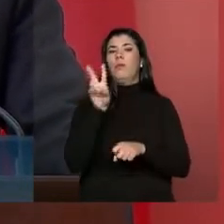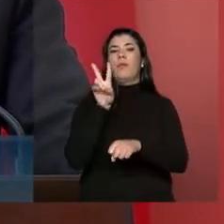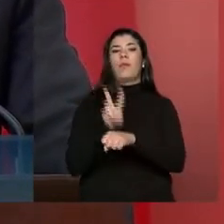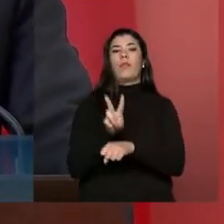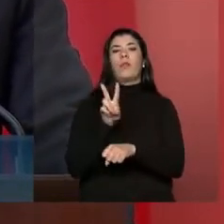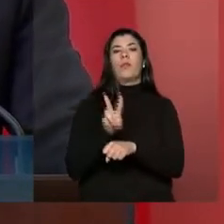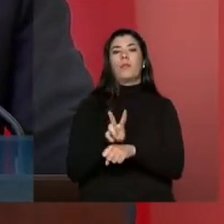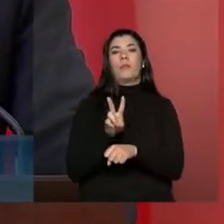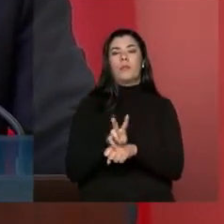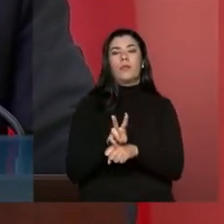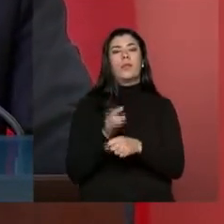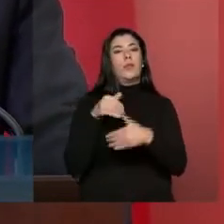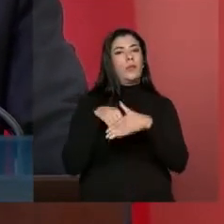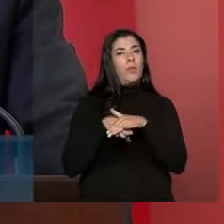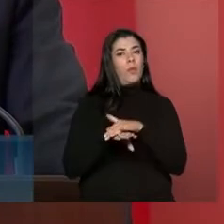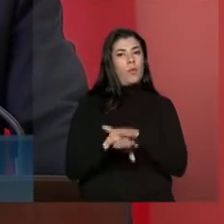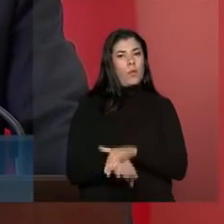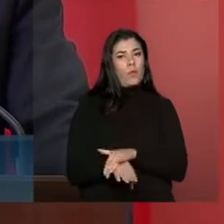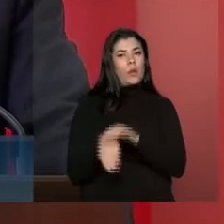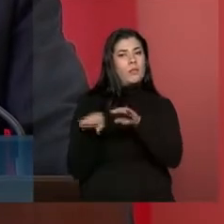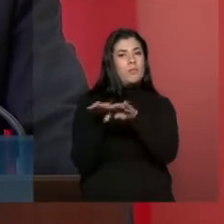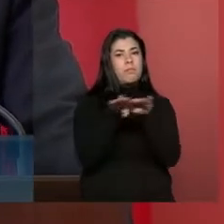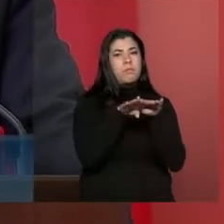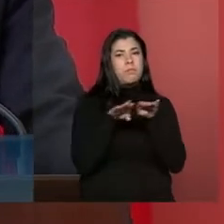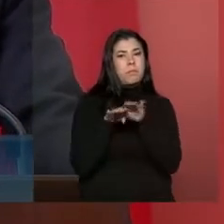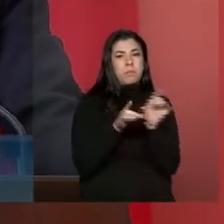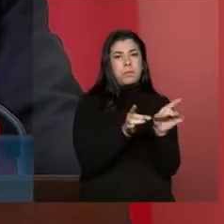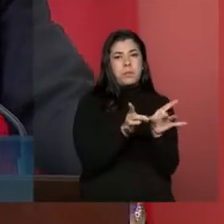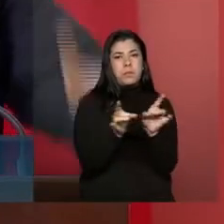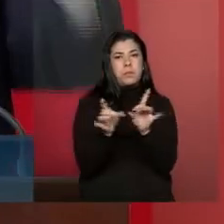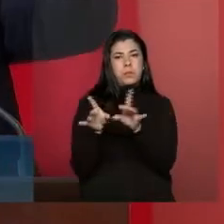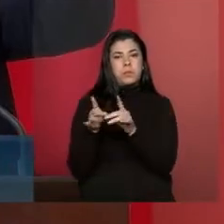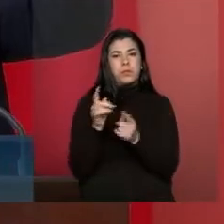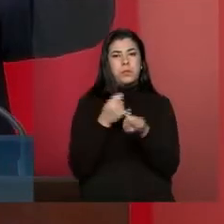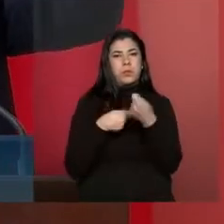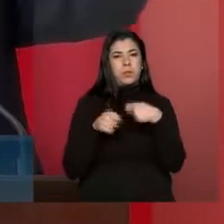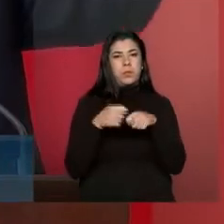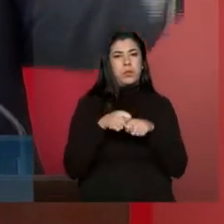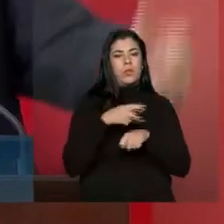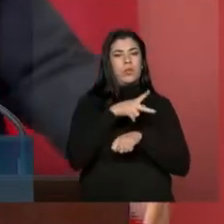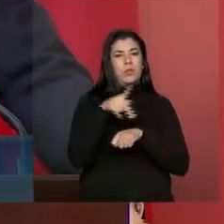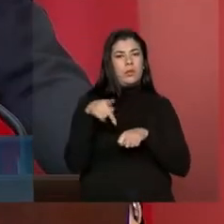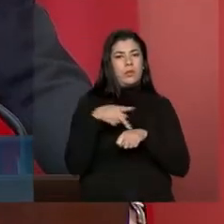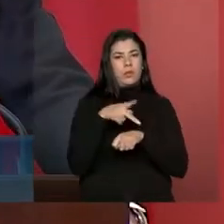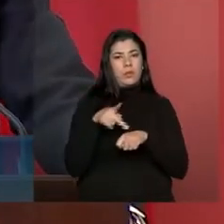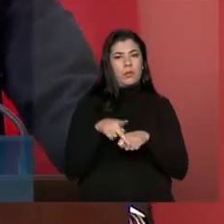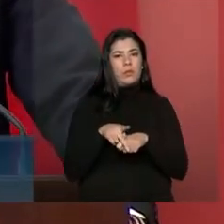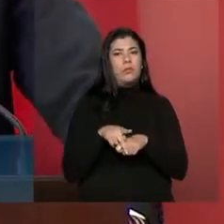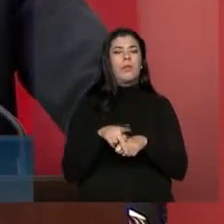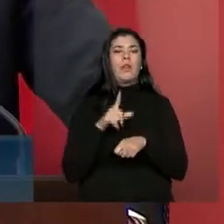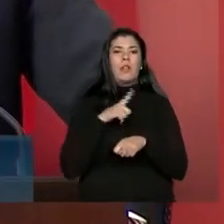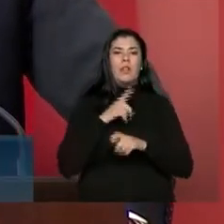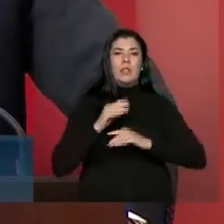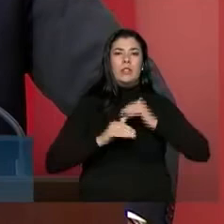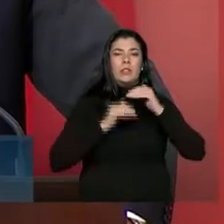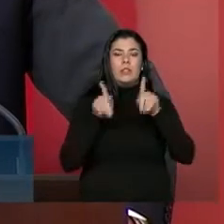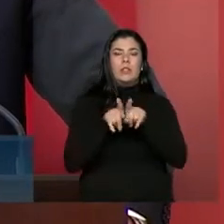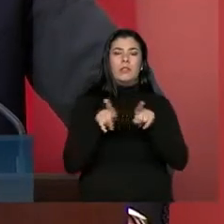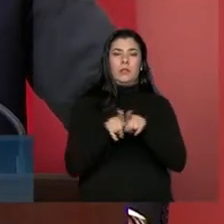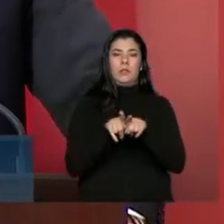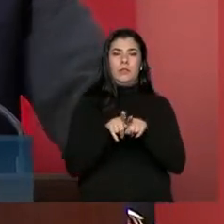proteger, a salvaguardar a estabilidade de mercado financeiro dos países de mercado emergente. Existe